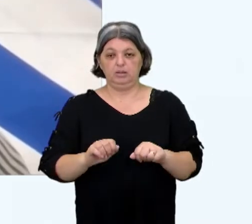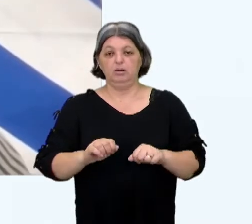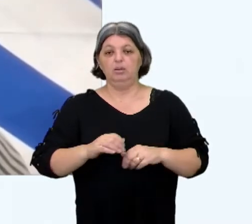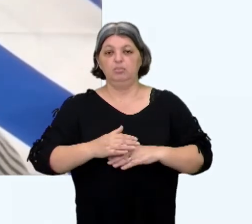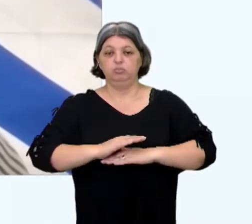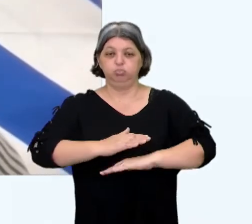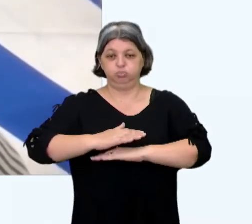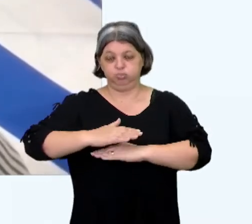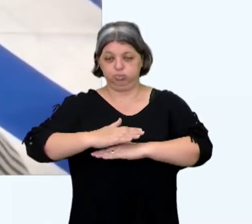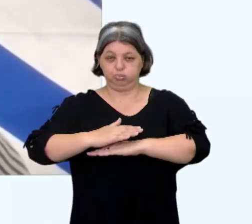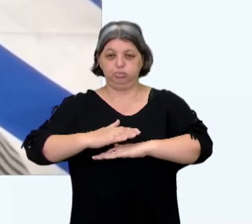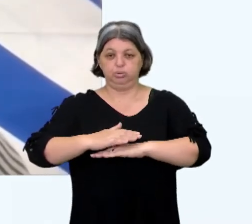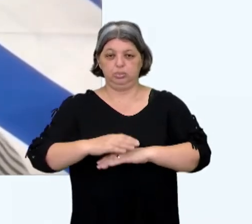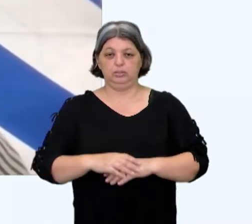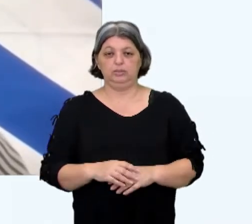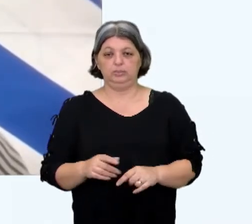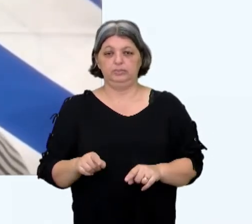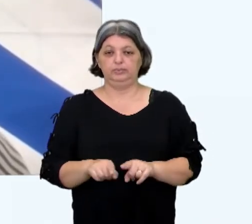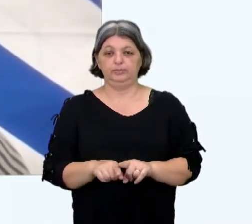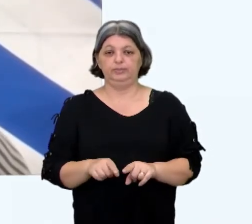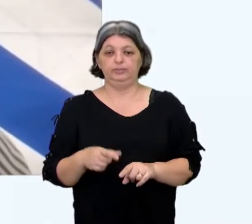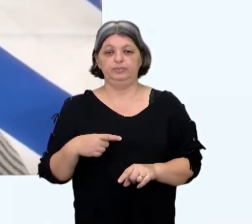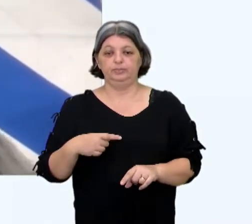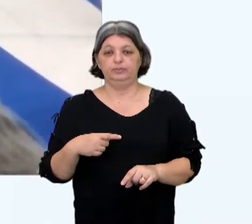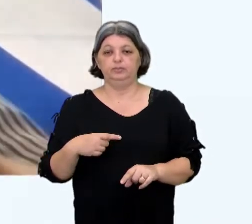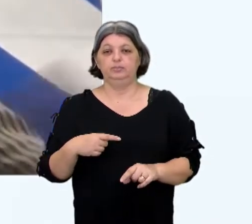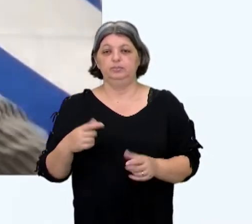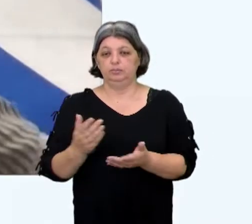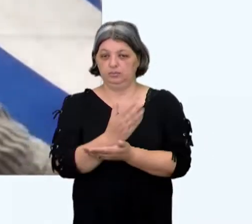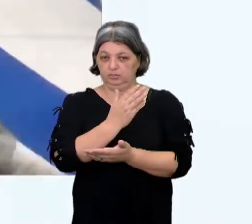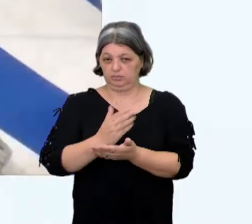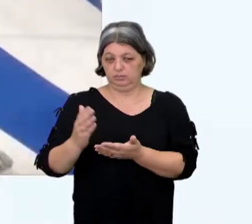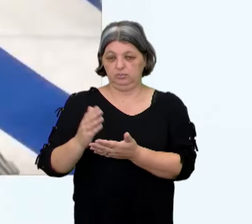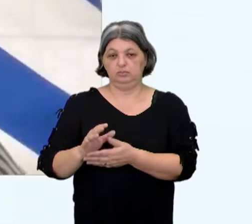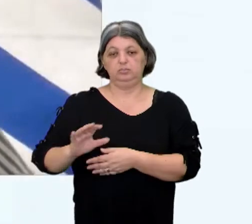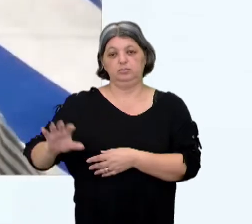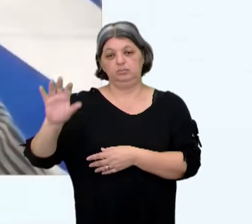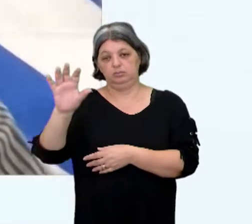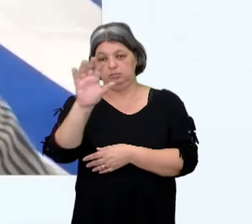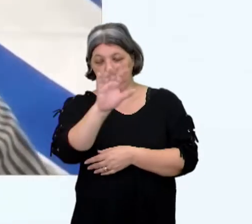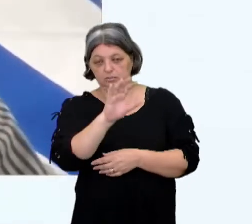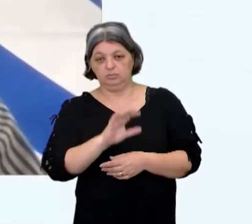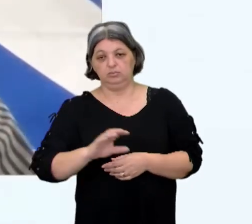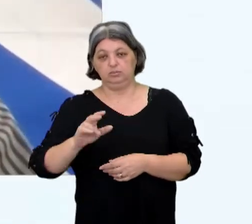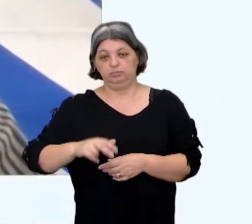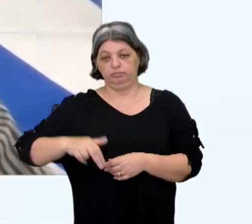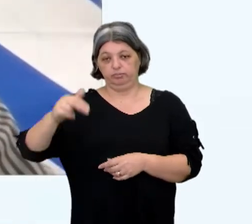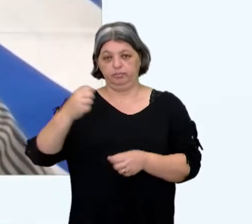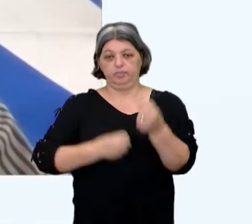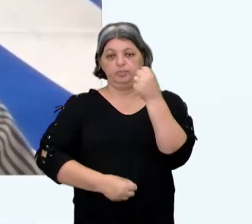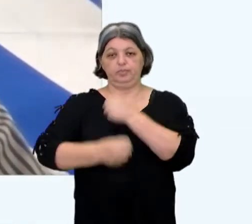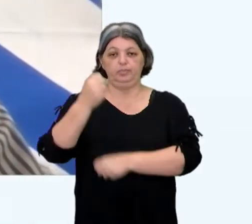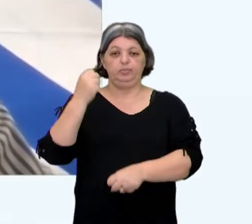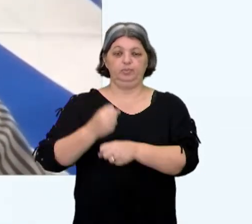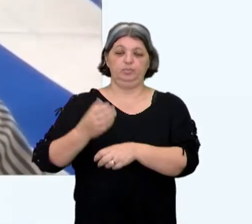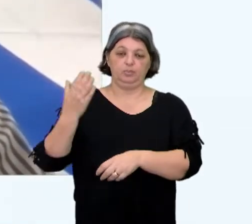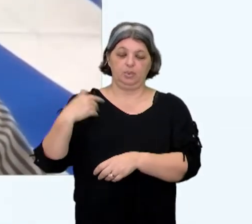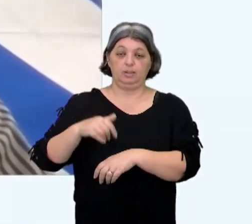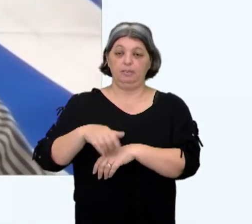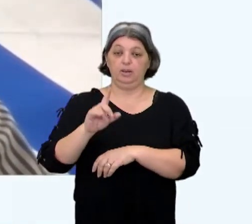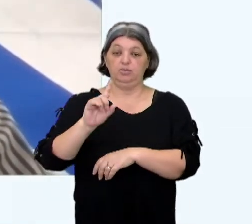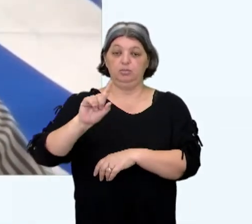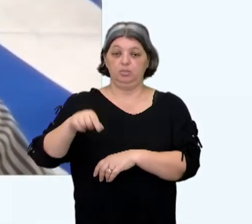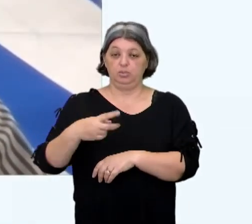ocorrem rotineiramente naquela região. Algumas regiões, por exemplo, como Xeramobim, no ano passado ocorreu mais de 1.200 eventos